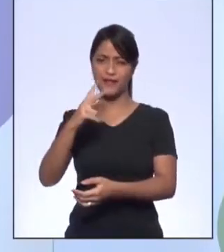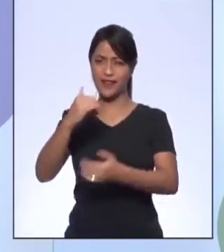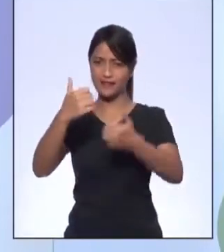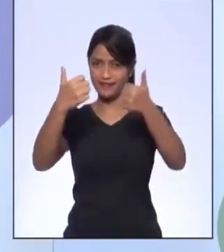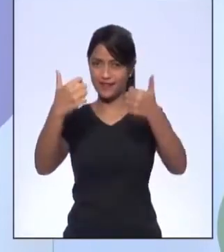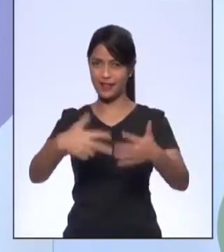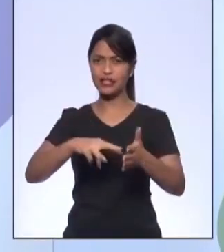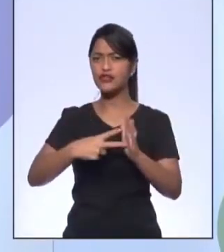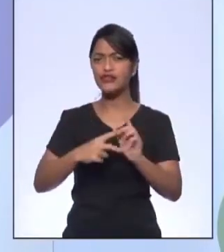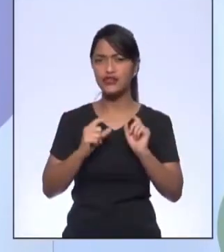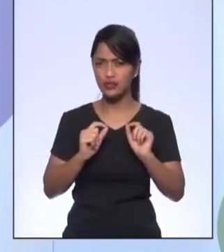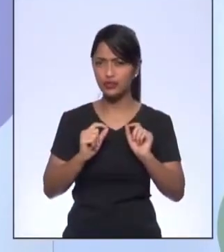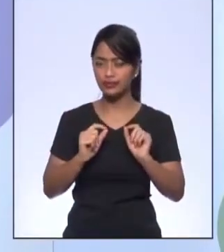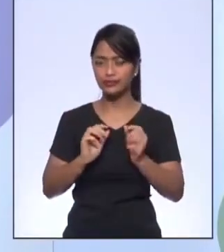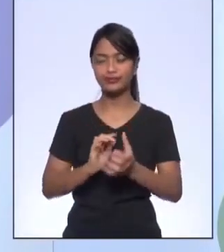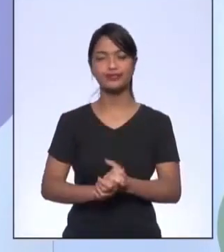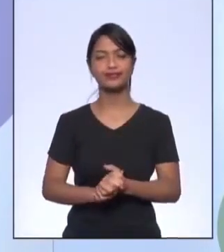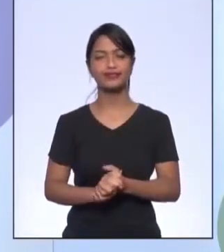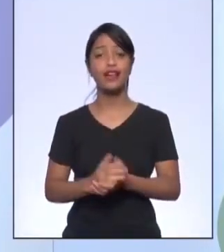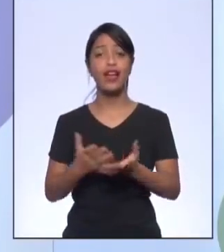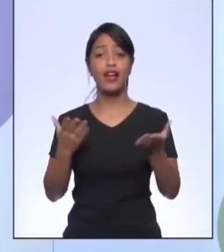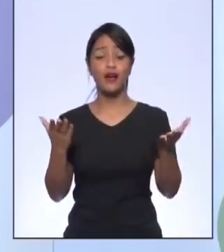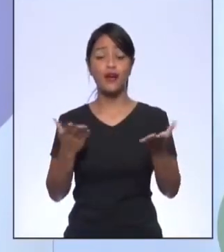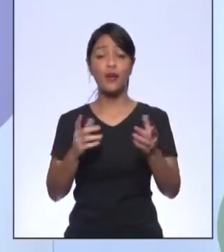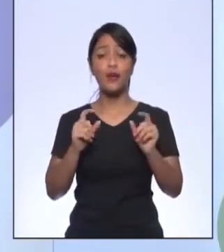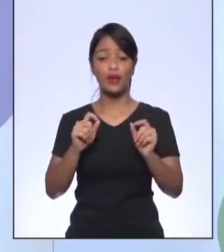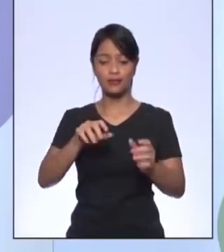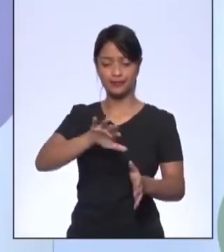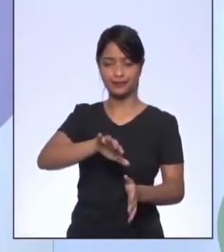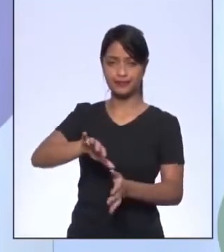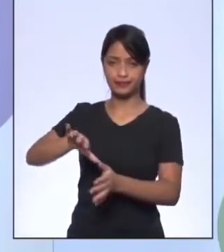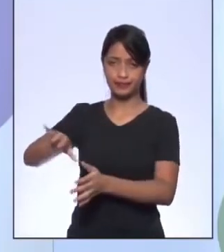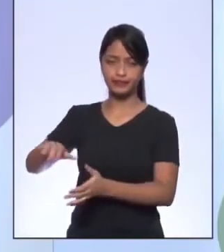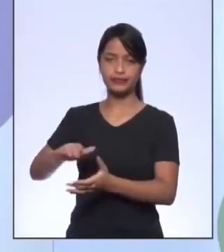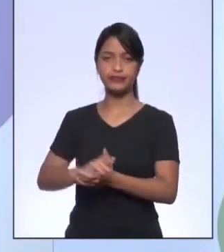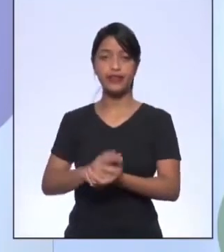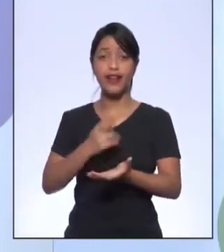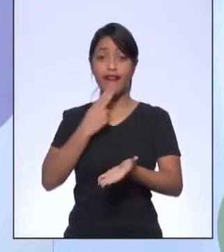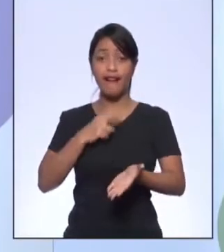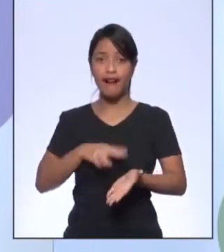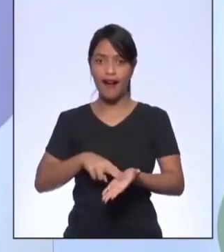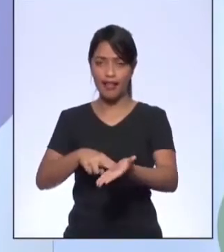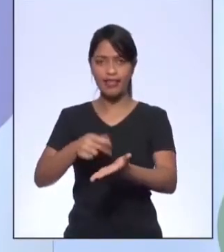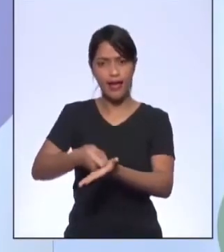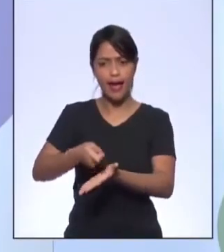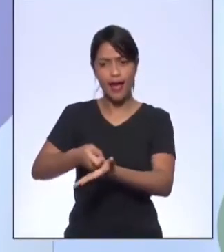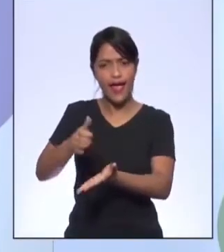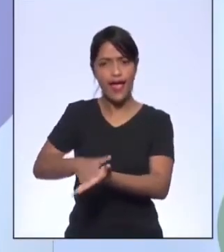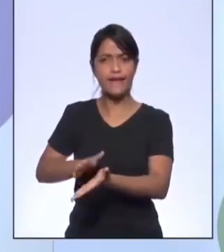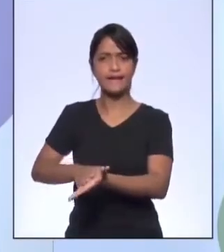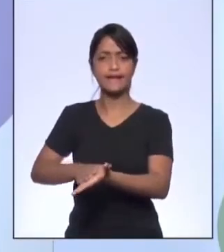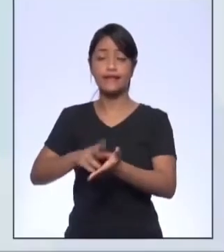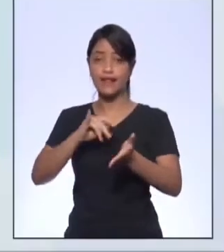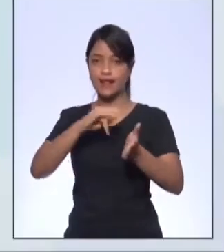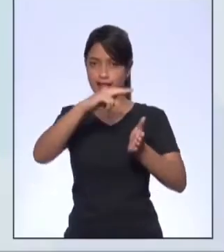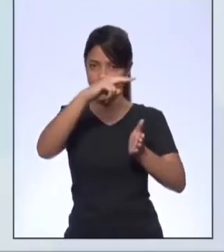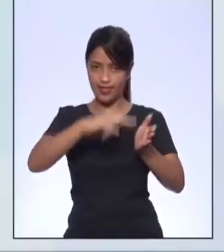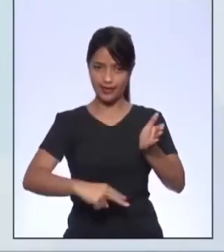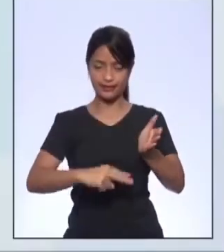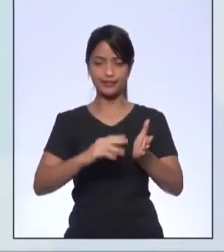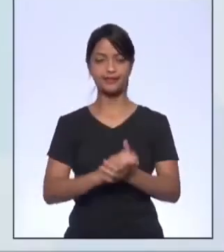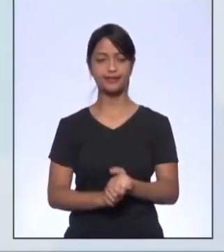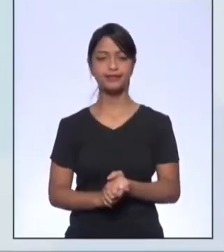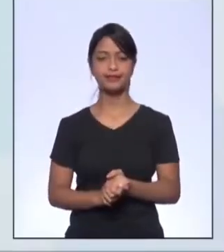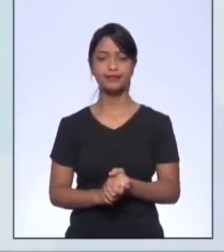tudo isso. Vamos à leitura agora de uma carta de reivindicação. Então, assim, a